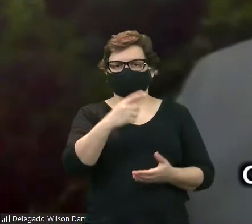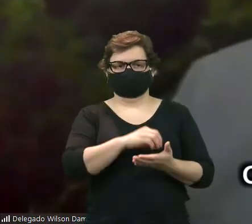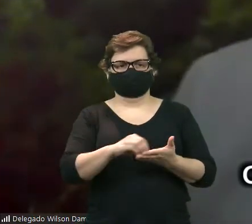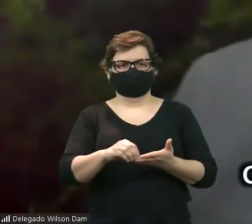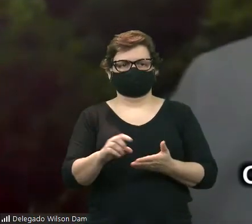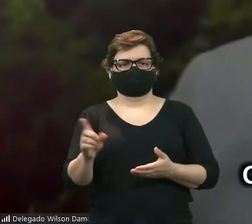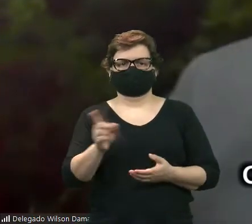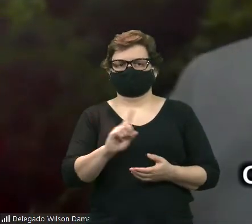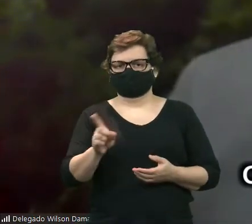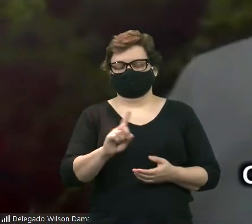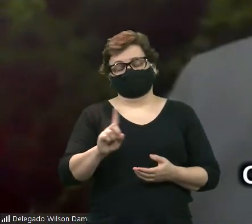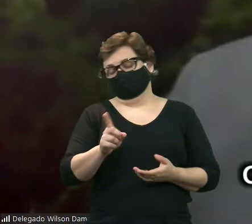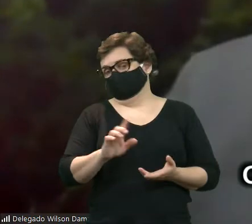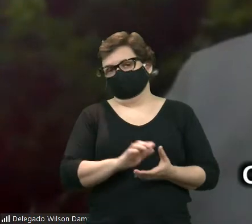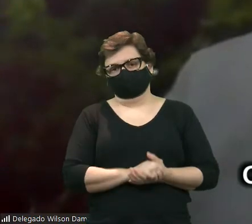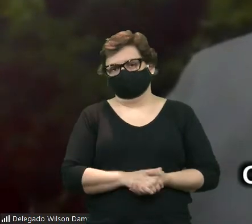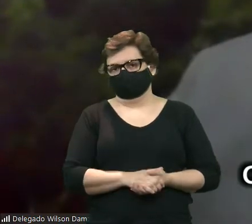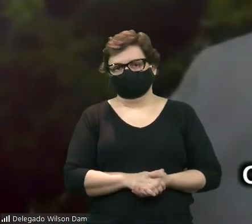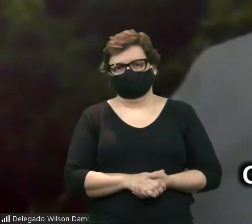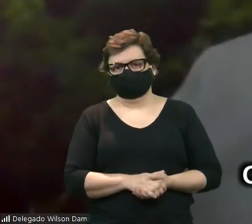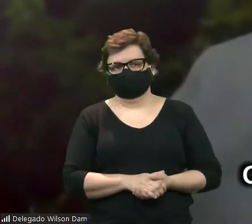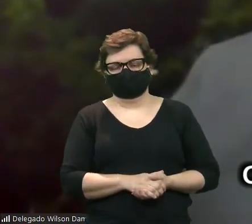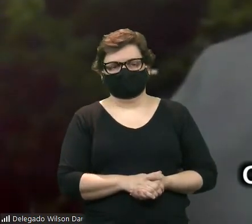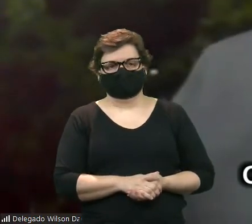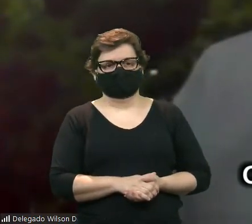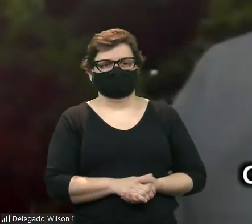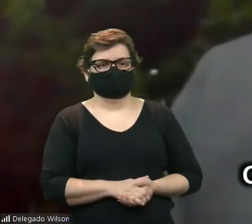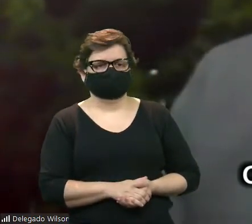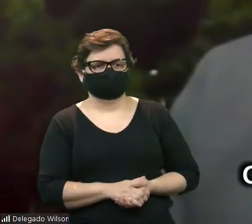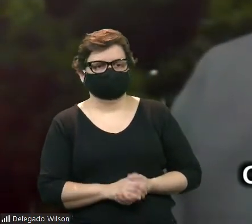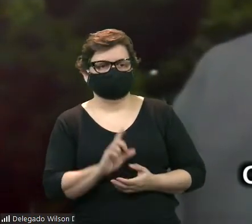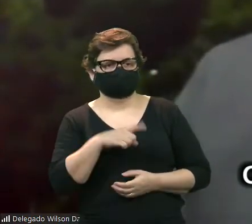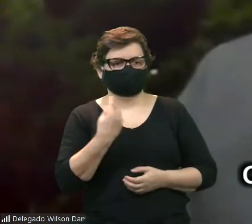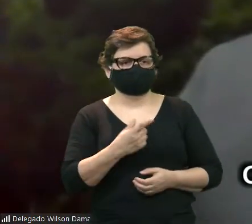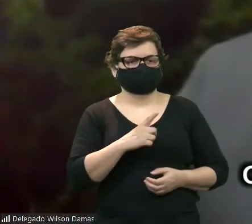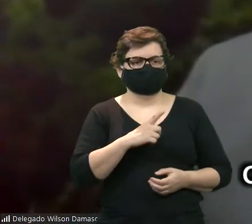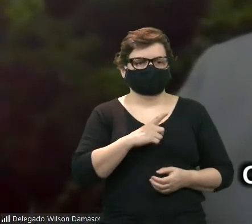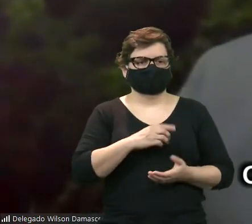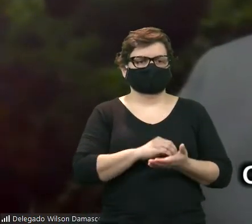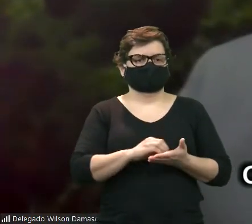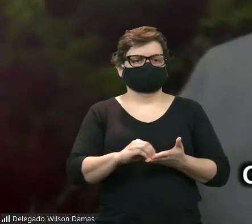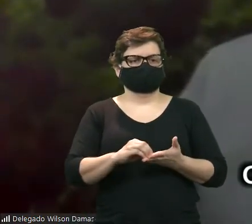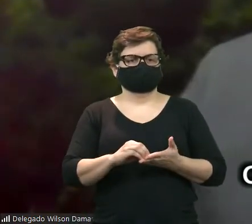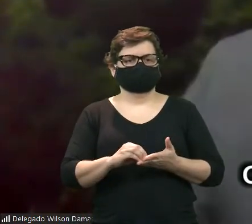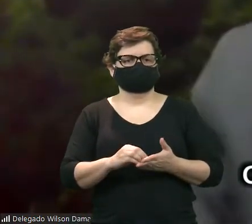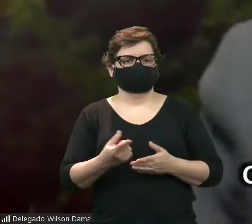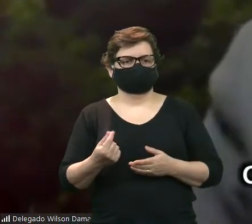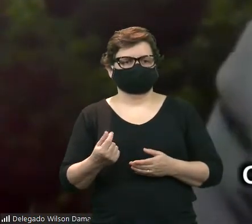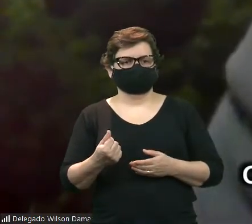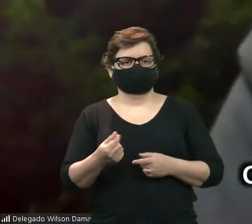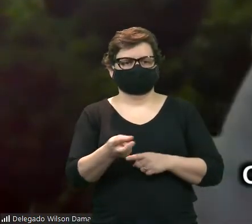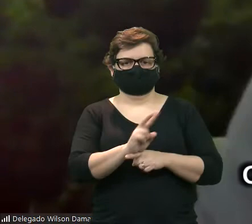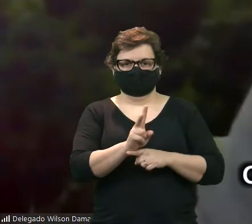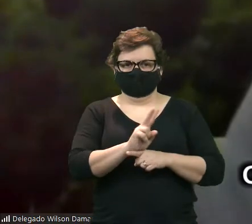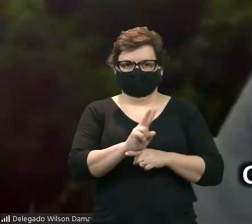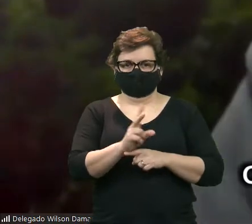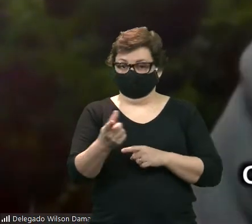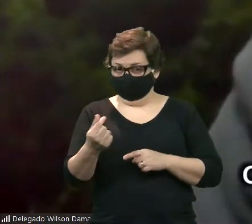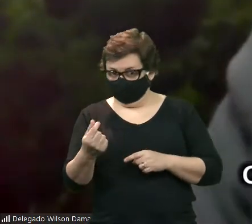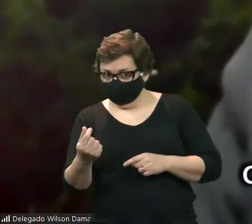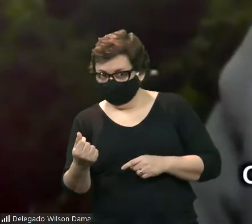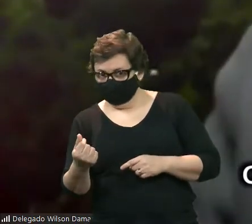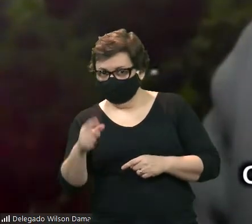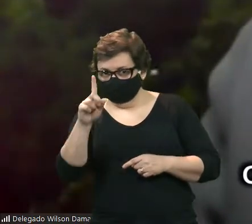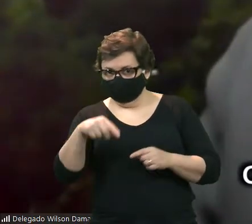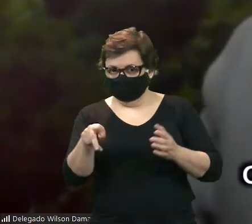a secretaria afim. Nós temos na Secretaria da Fazenda os fiscais de renda, que é a fim da